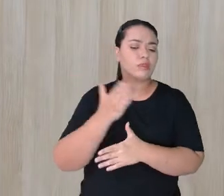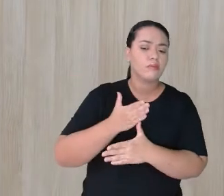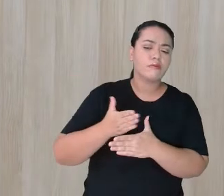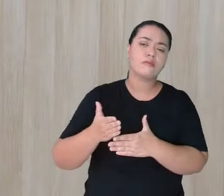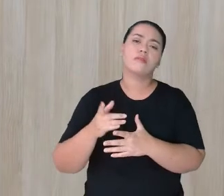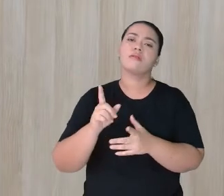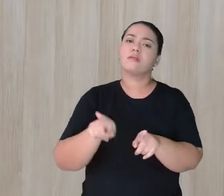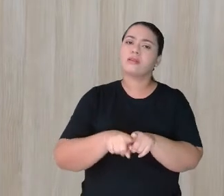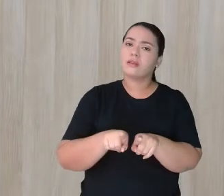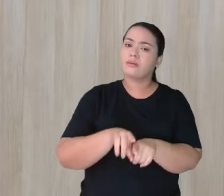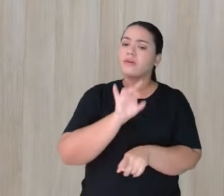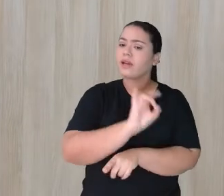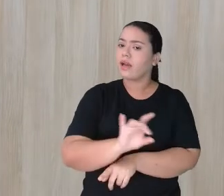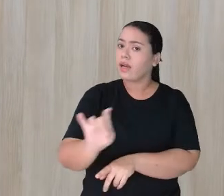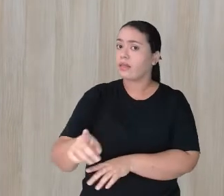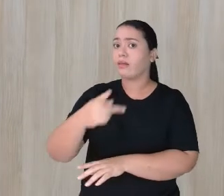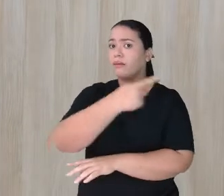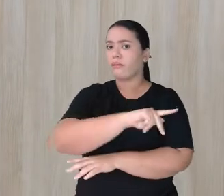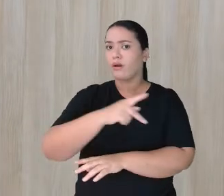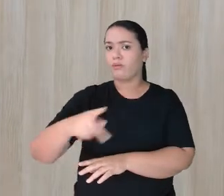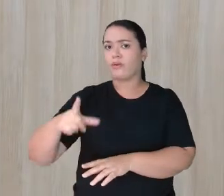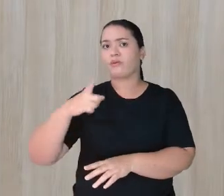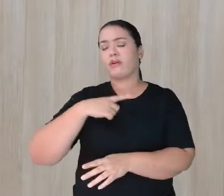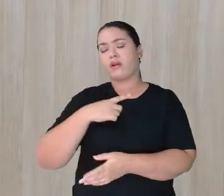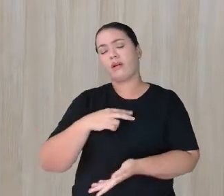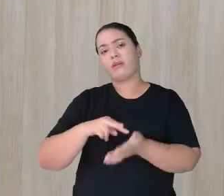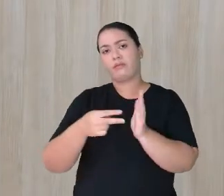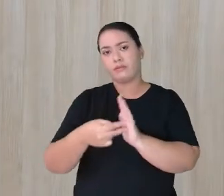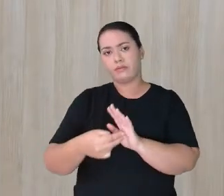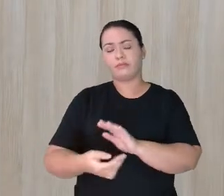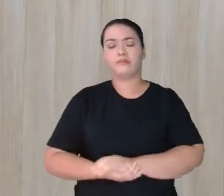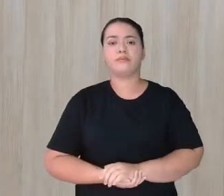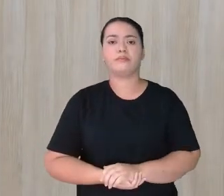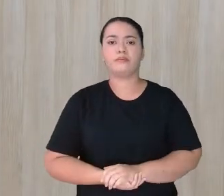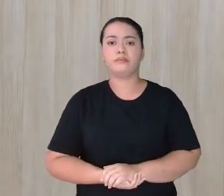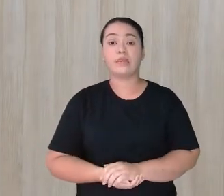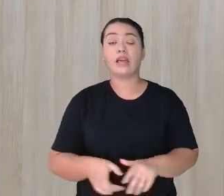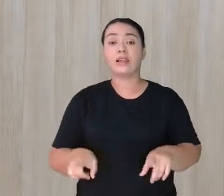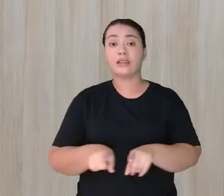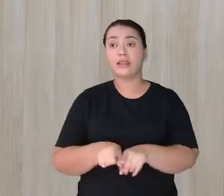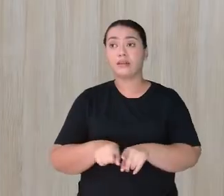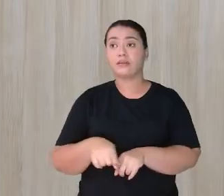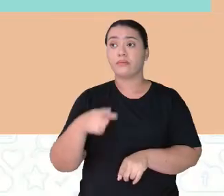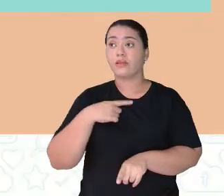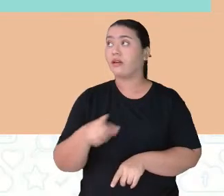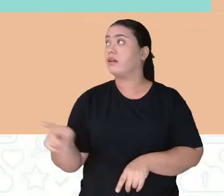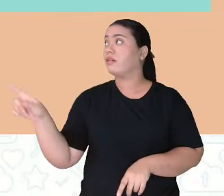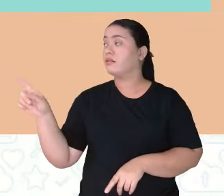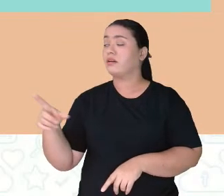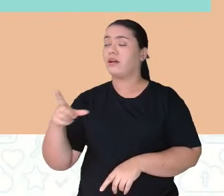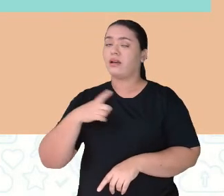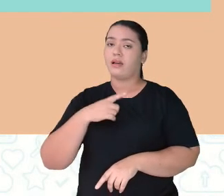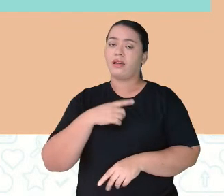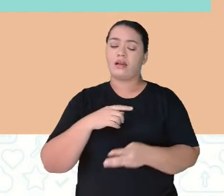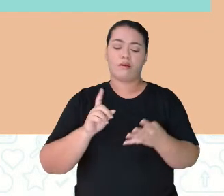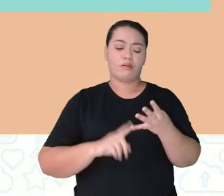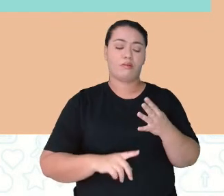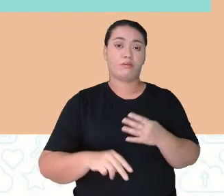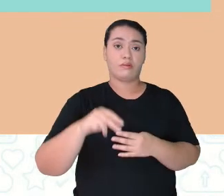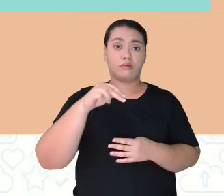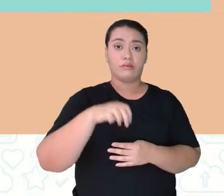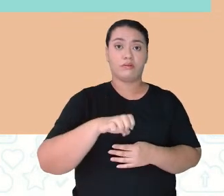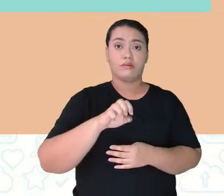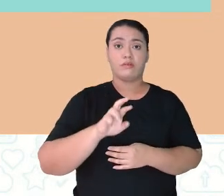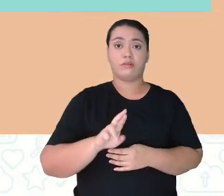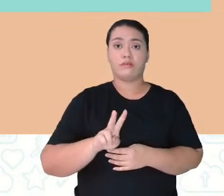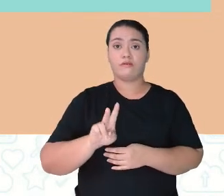um exercendo a sua função. E aqui vemos o tecido nervoso, não é? O